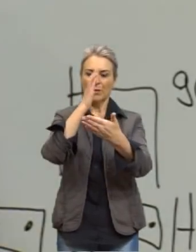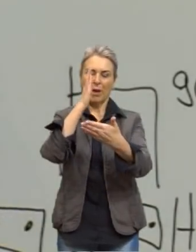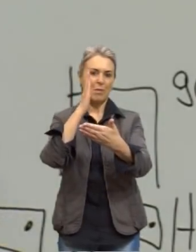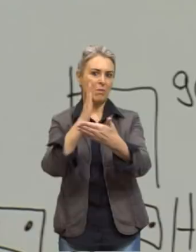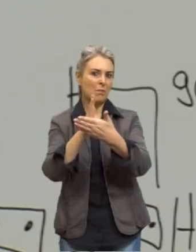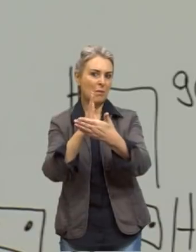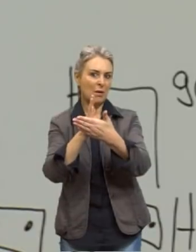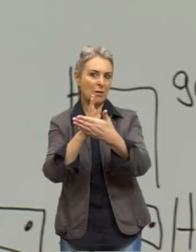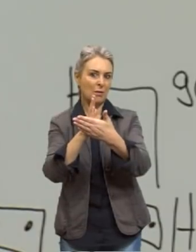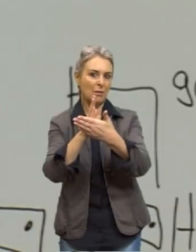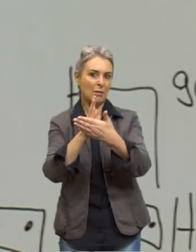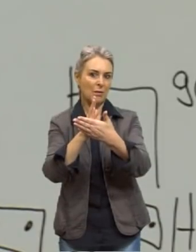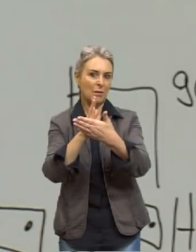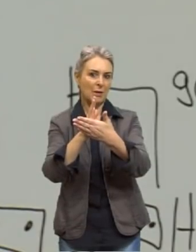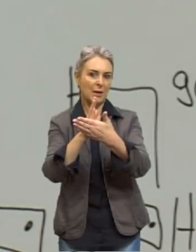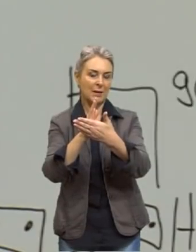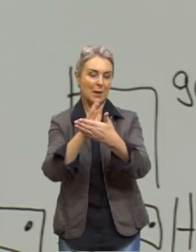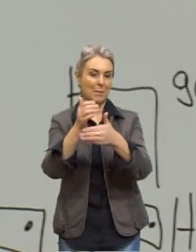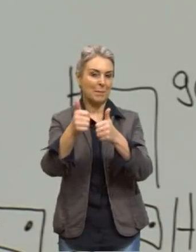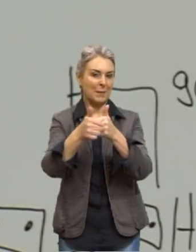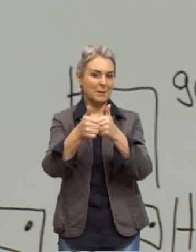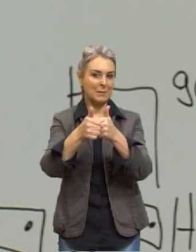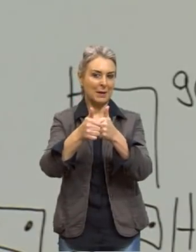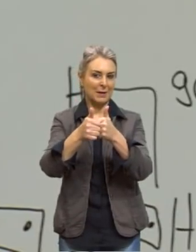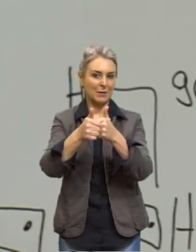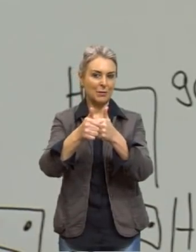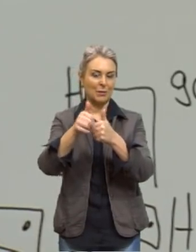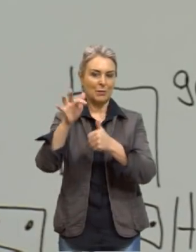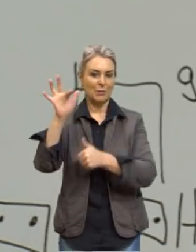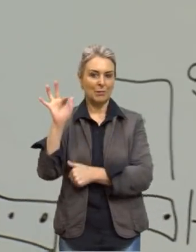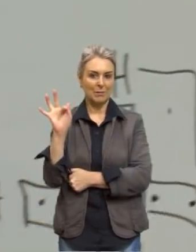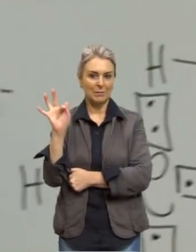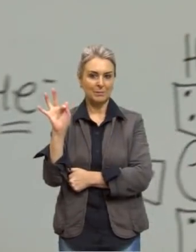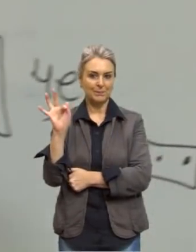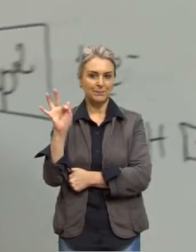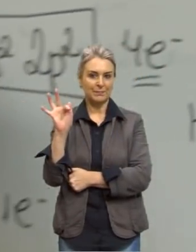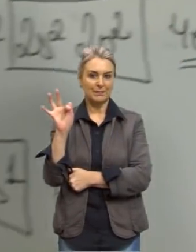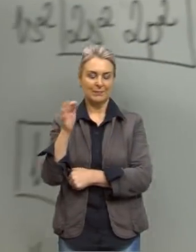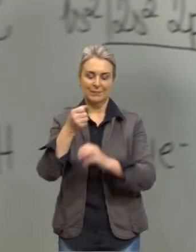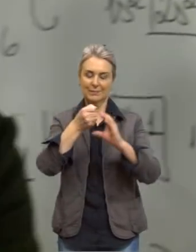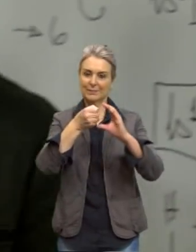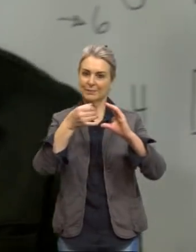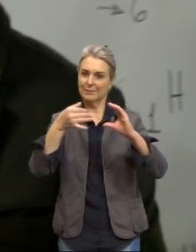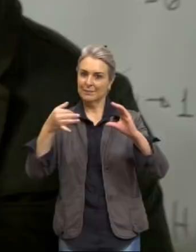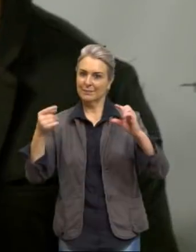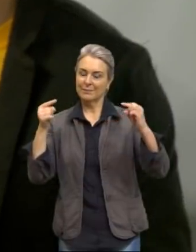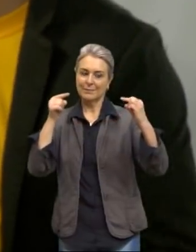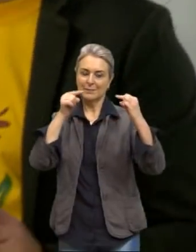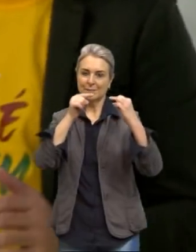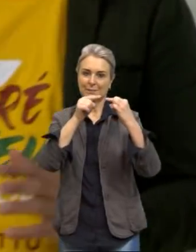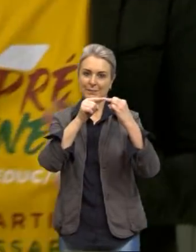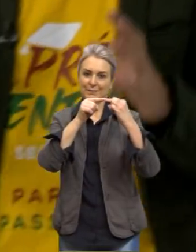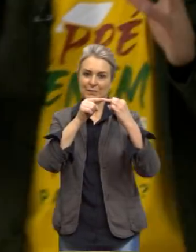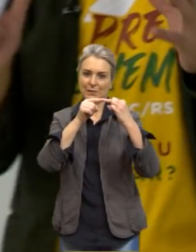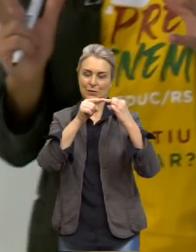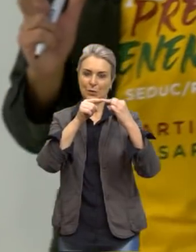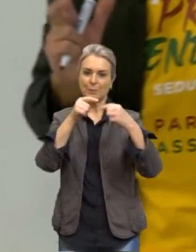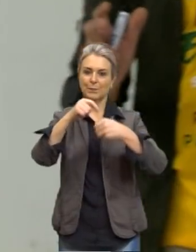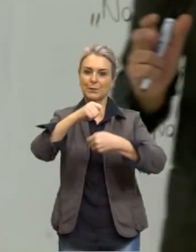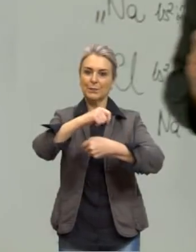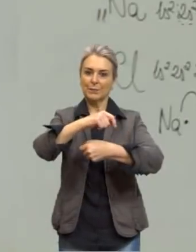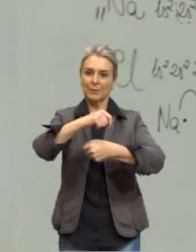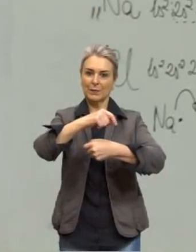está mais voltado para o flúor isso é o que caracteriza uma ligação é uma ligação covalente